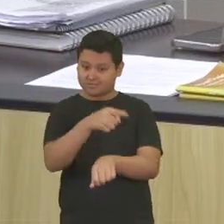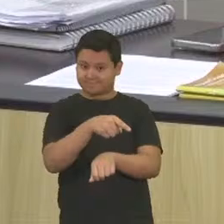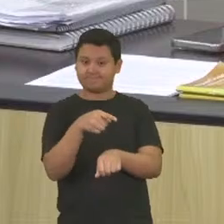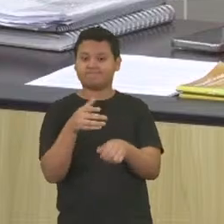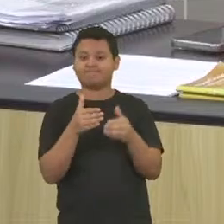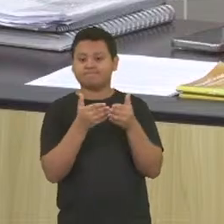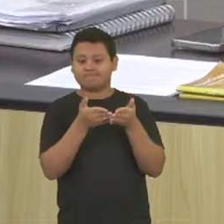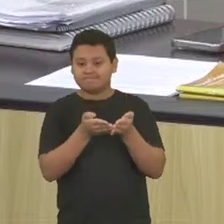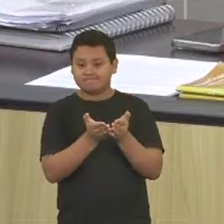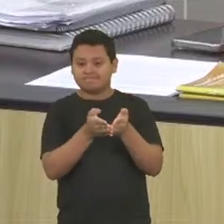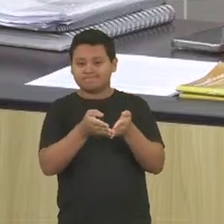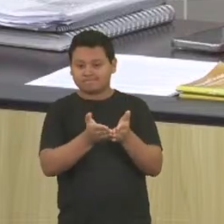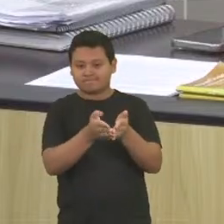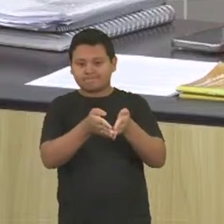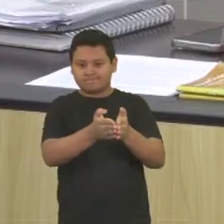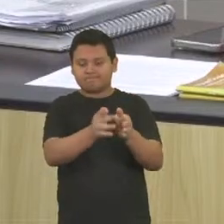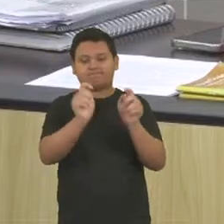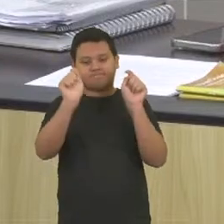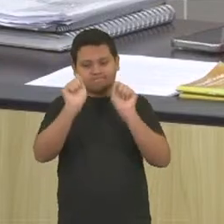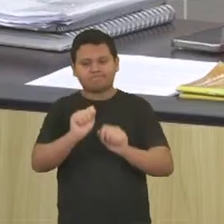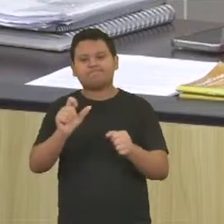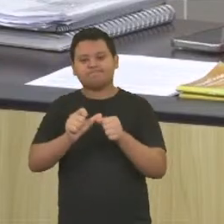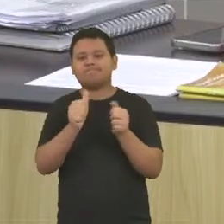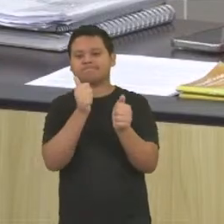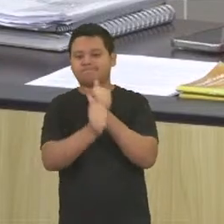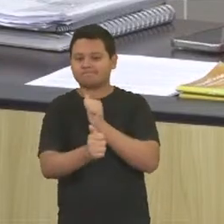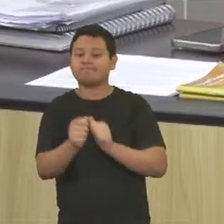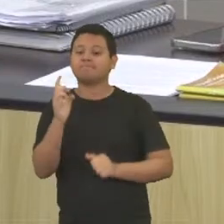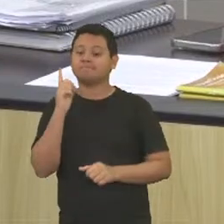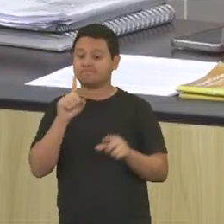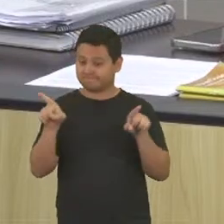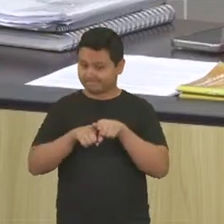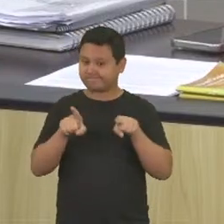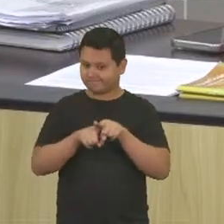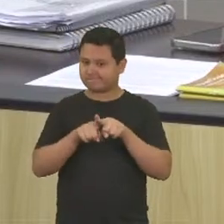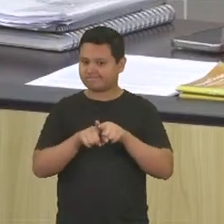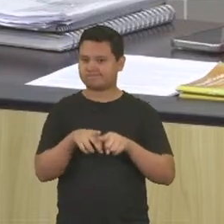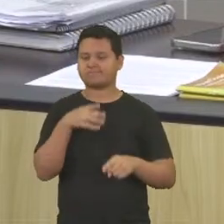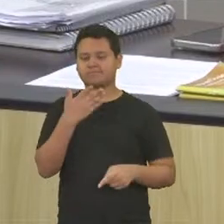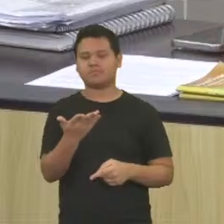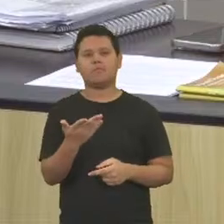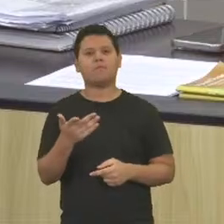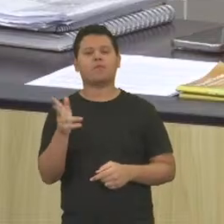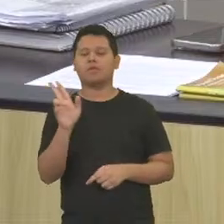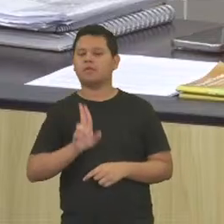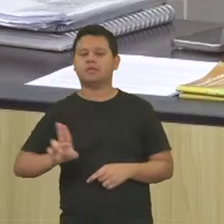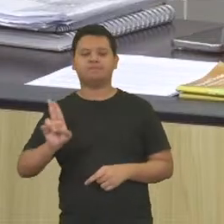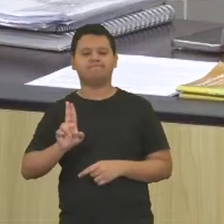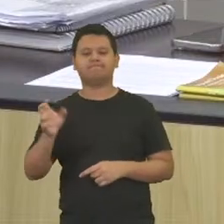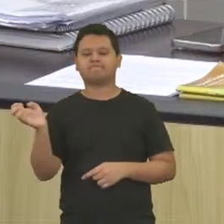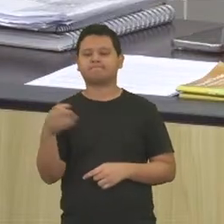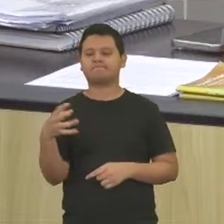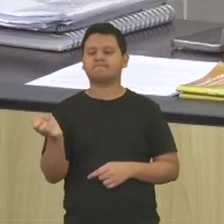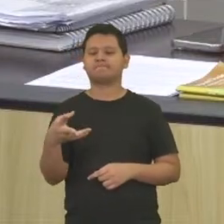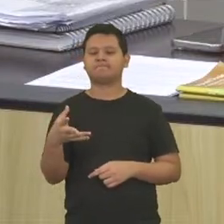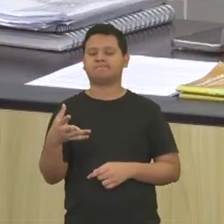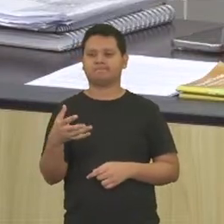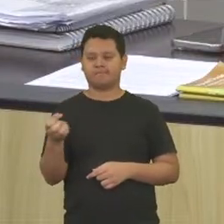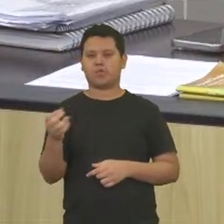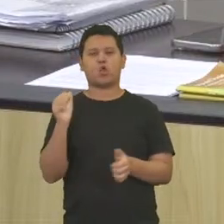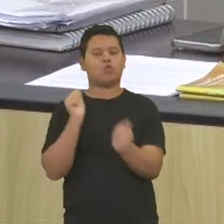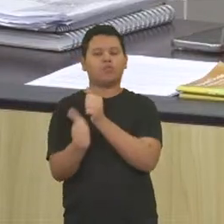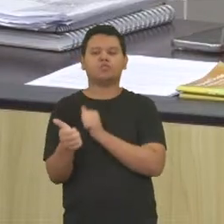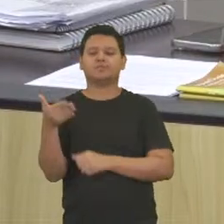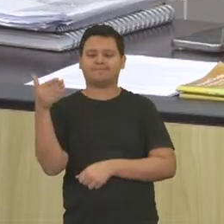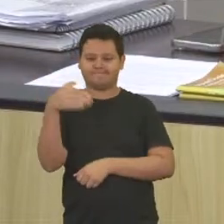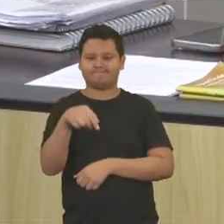para fazer o remo, né, na canoagem, e possam desfrutar dessa nova modalidade que está vindo